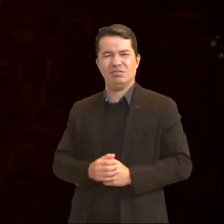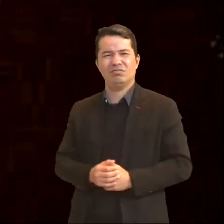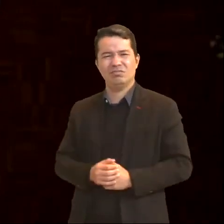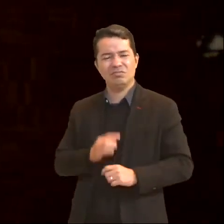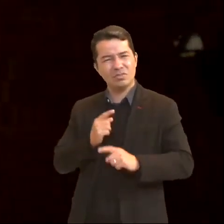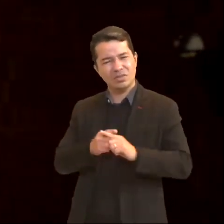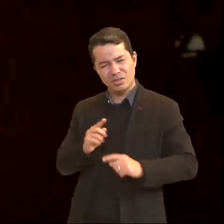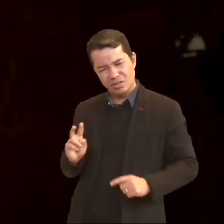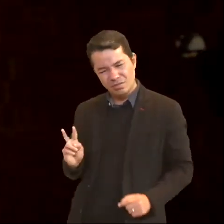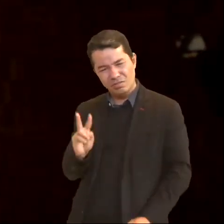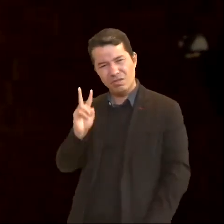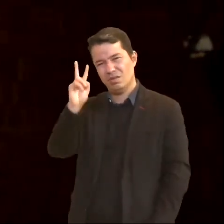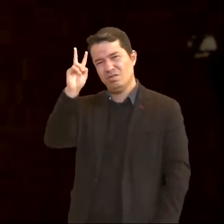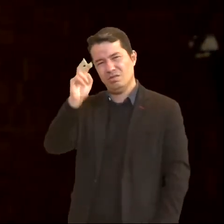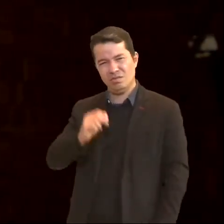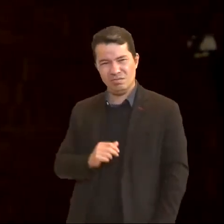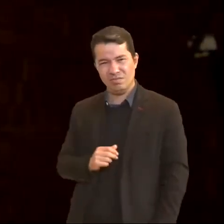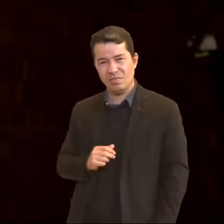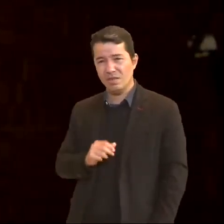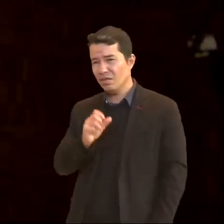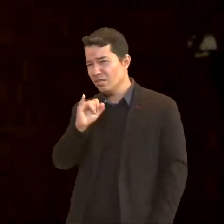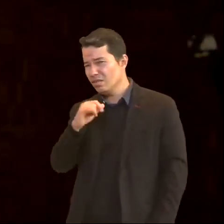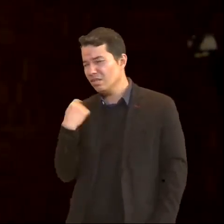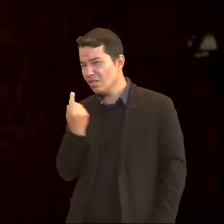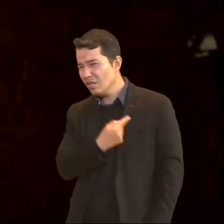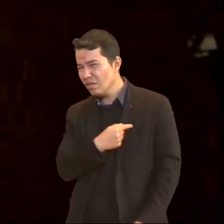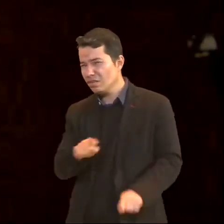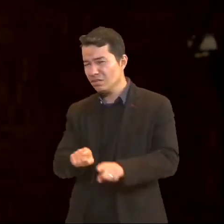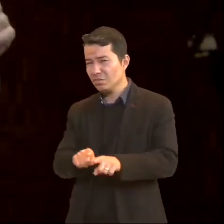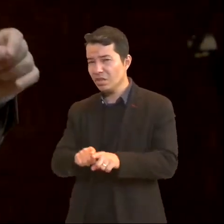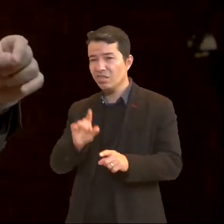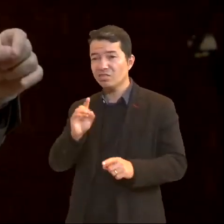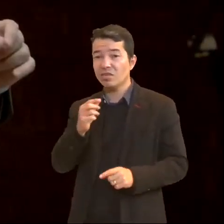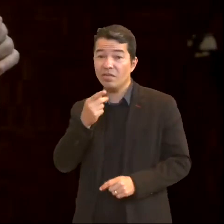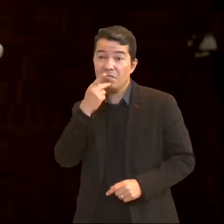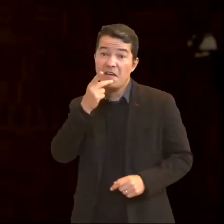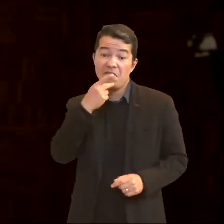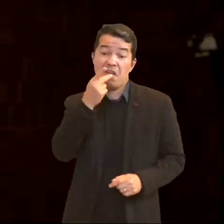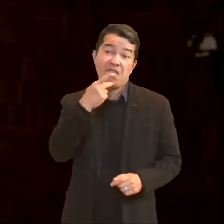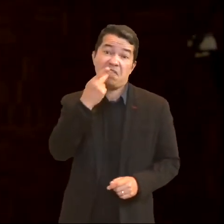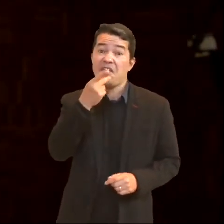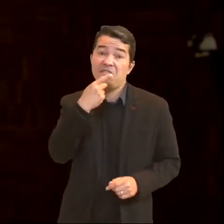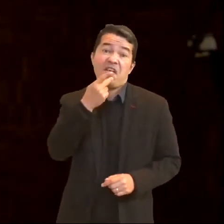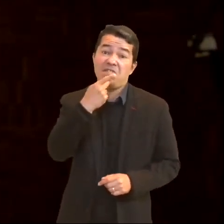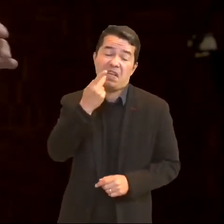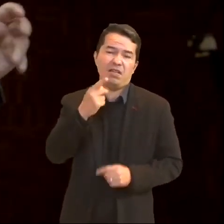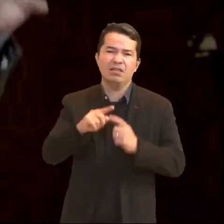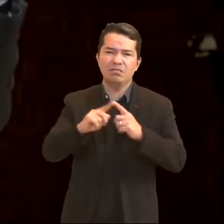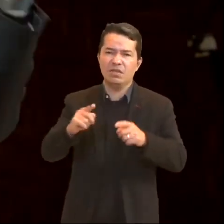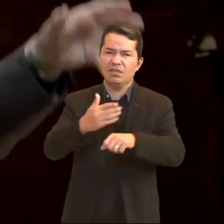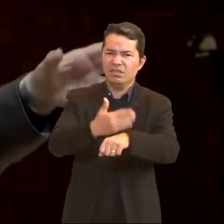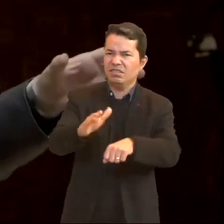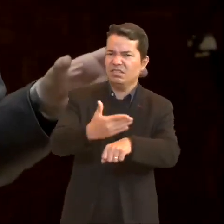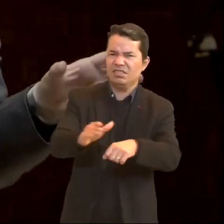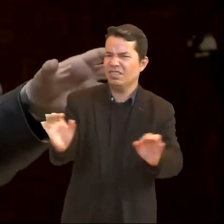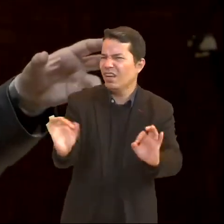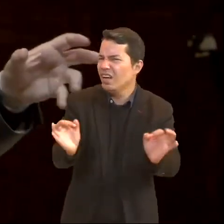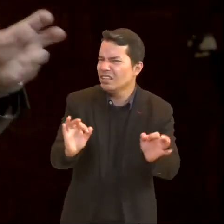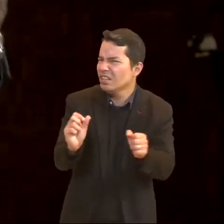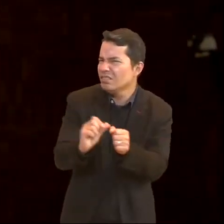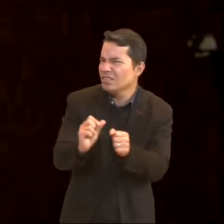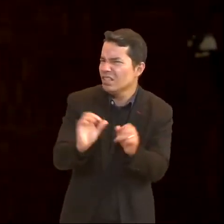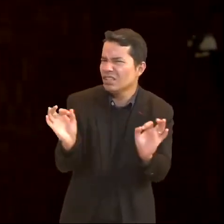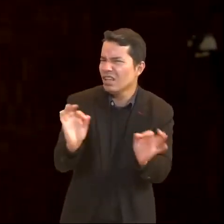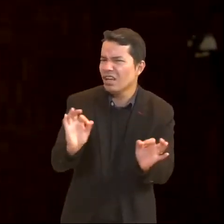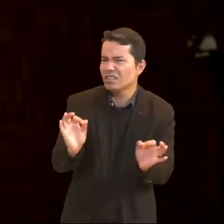Porque se a gente só escrever no coração e não viver na prática, eles não são valores. E eu gosto da palavra valor, né,